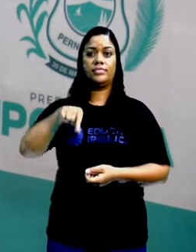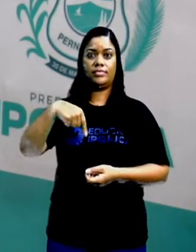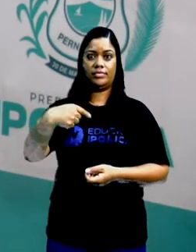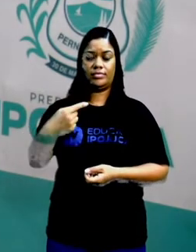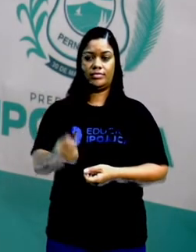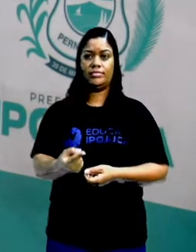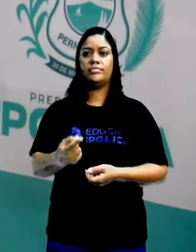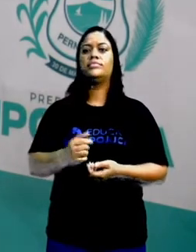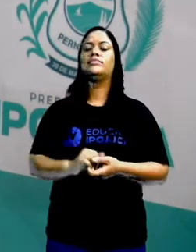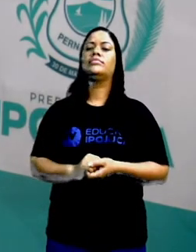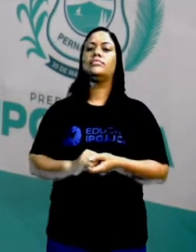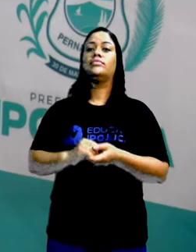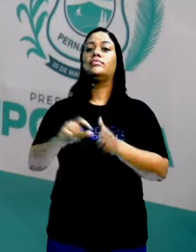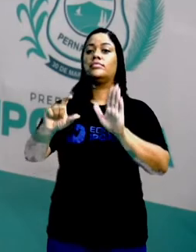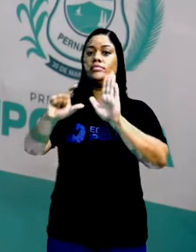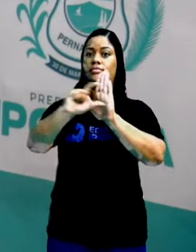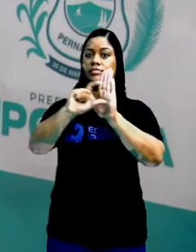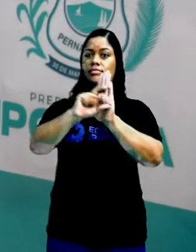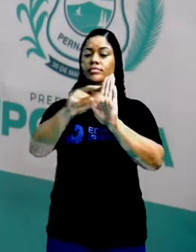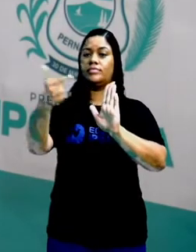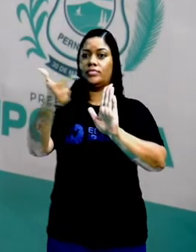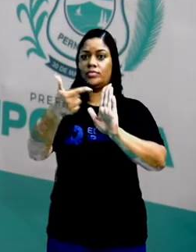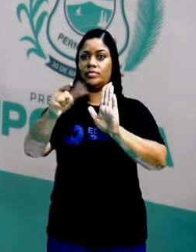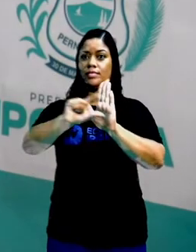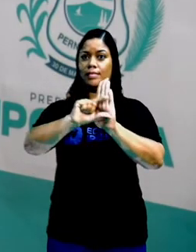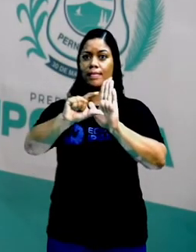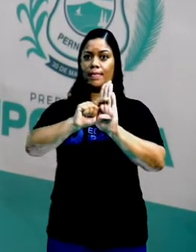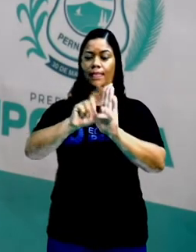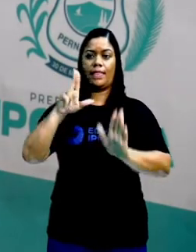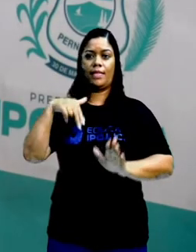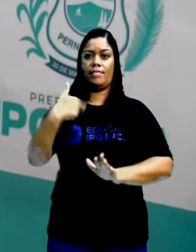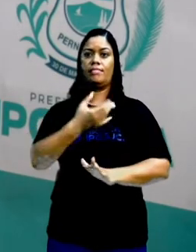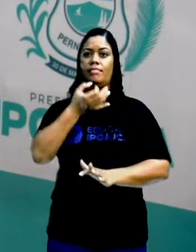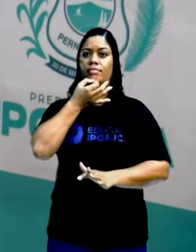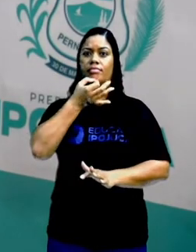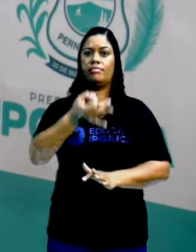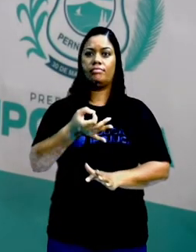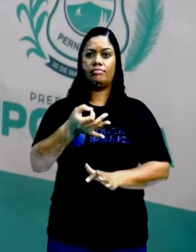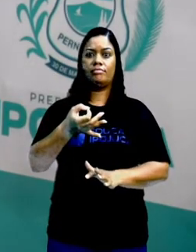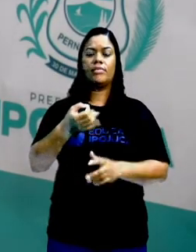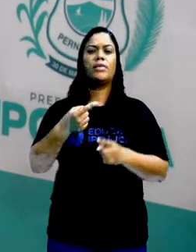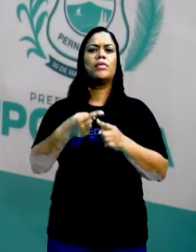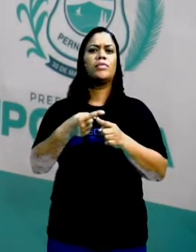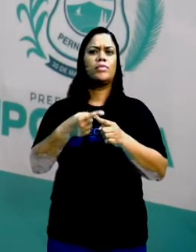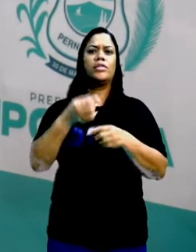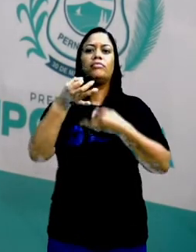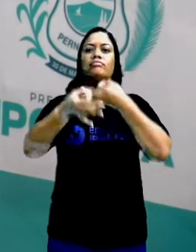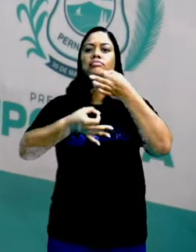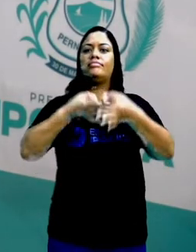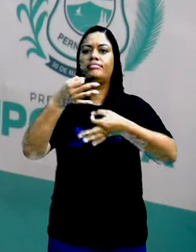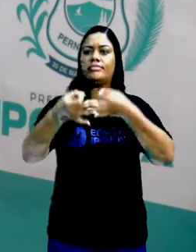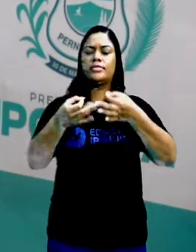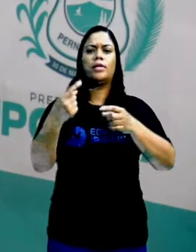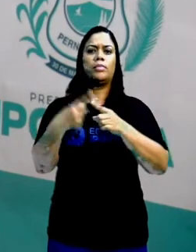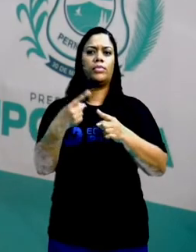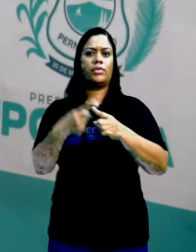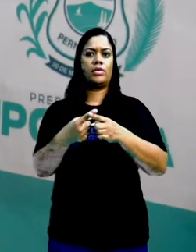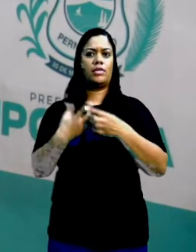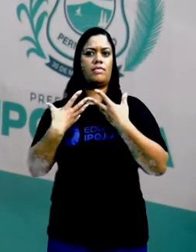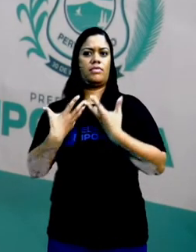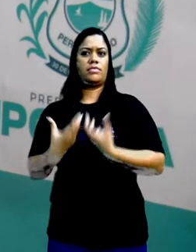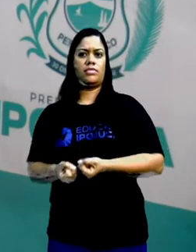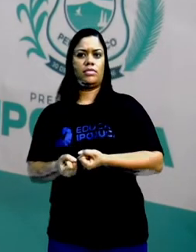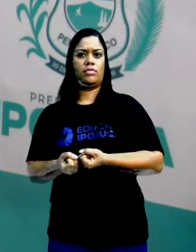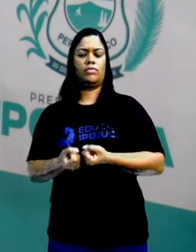o segundo parágrafo de desenvolvimento onde a gente apresenta os nossos argumentos por que que eu sou a favor disso o